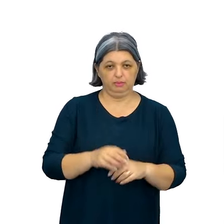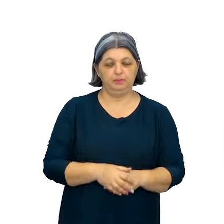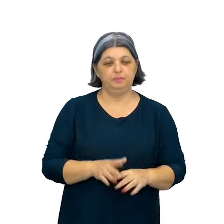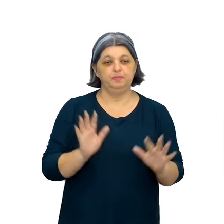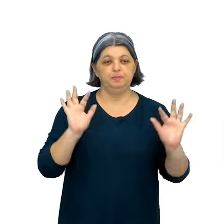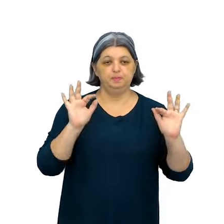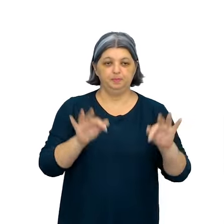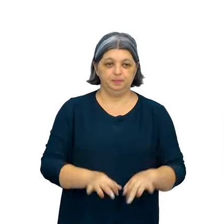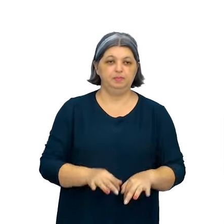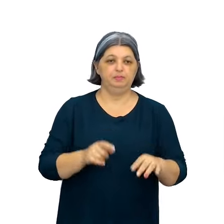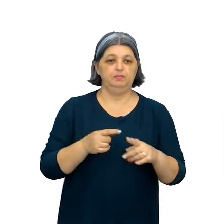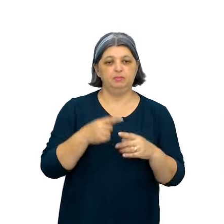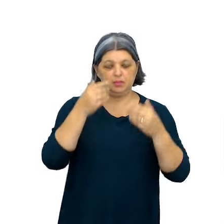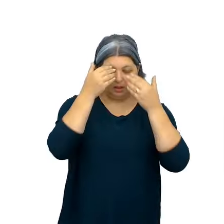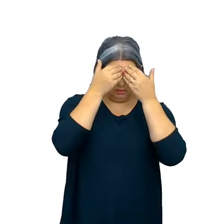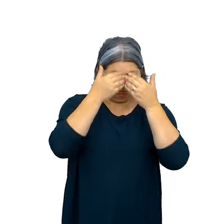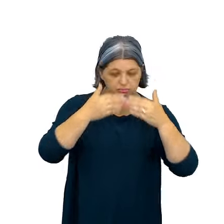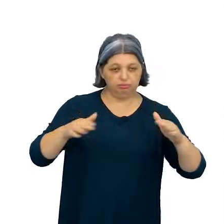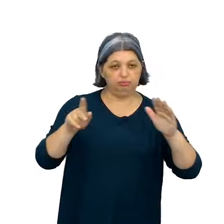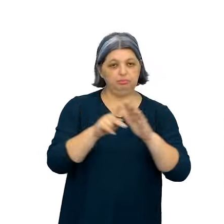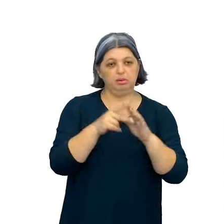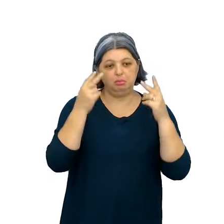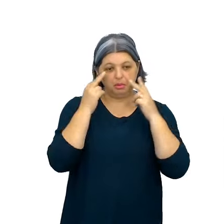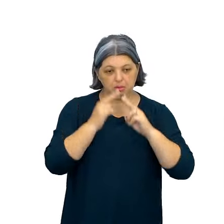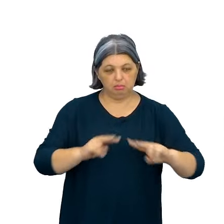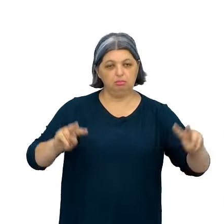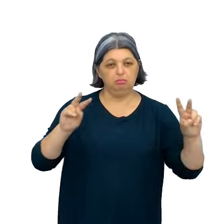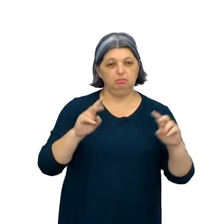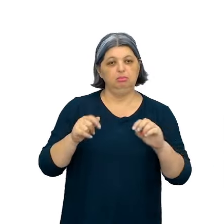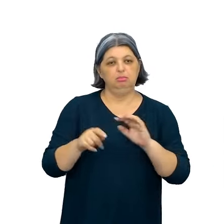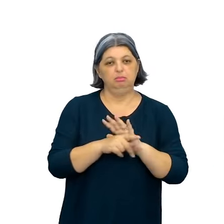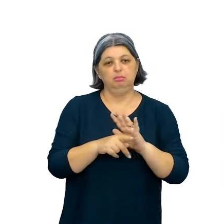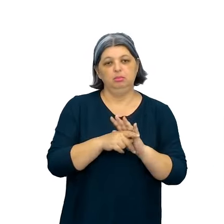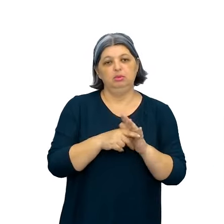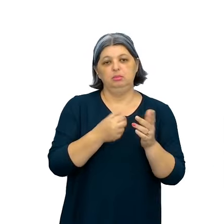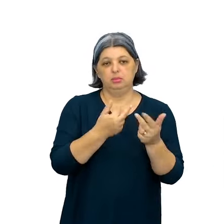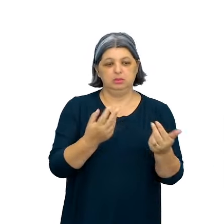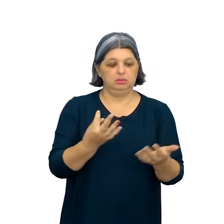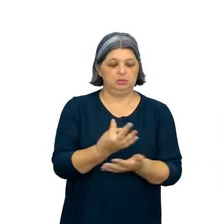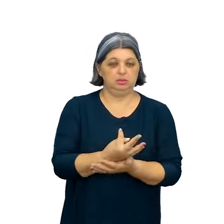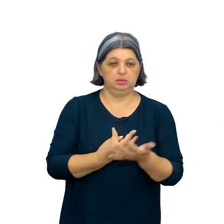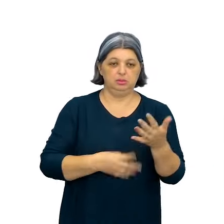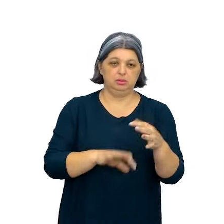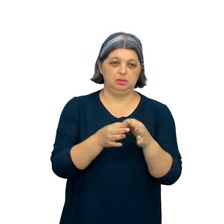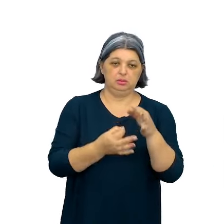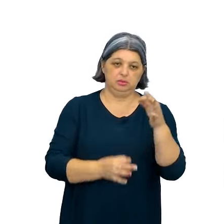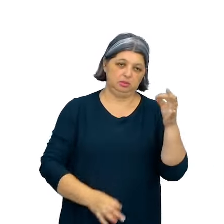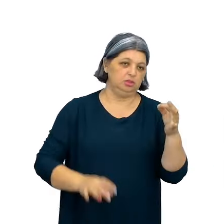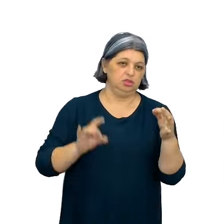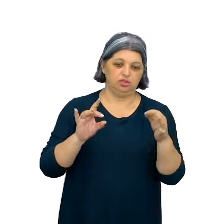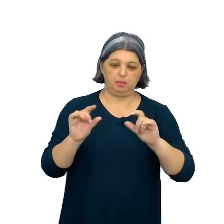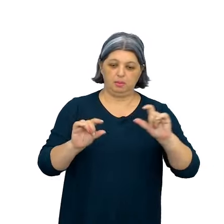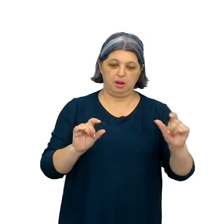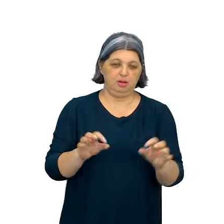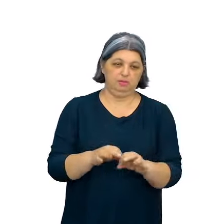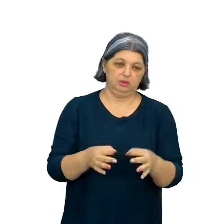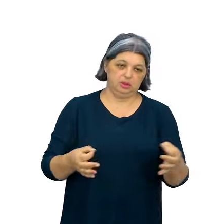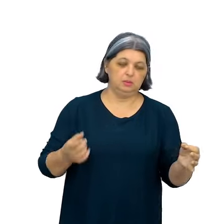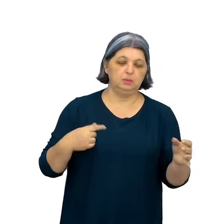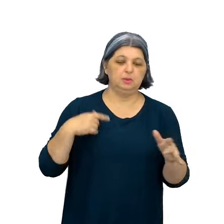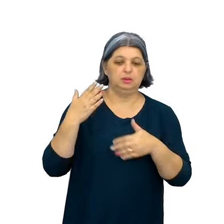fim, amplia a sacada do olhar para porções maiores do texto do que meras palavras, desenvolvendo assim